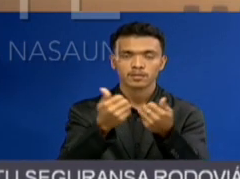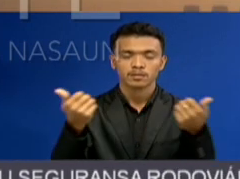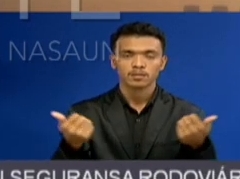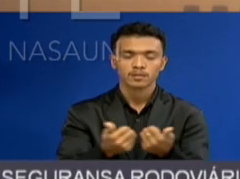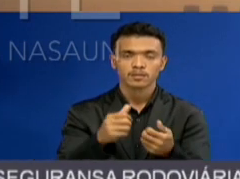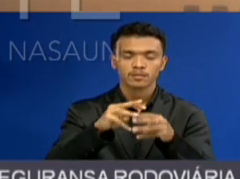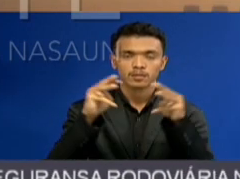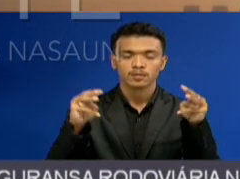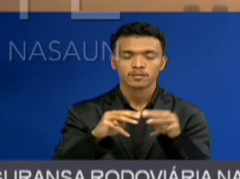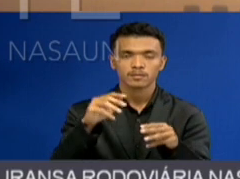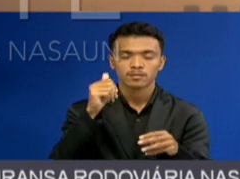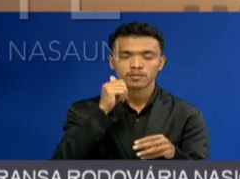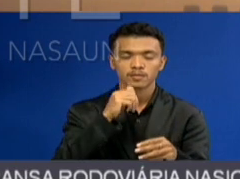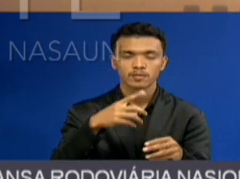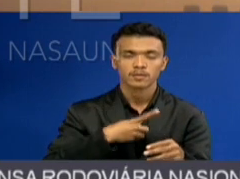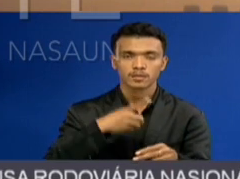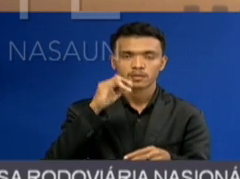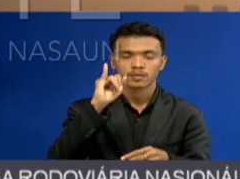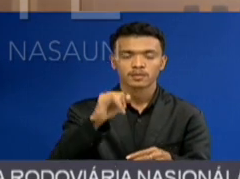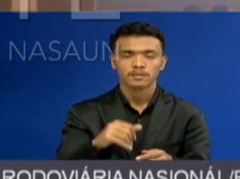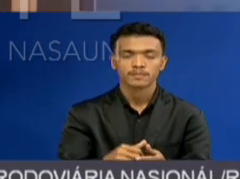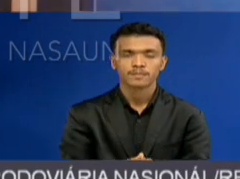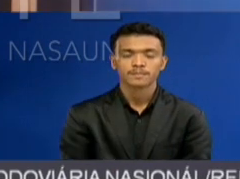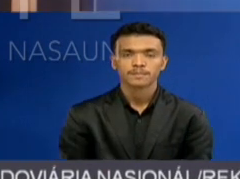e a segmento 7 minutos.